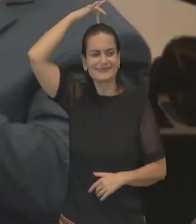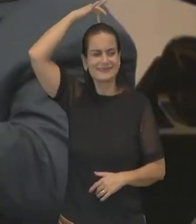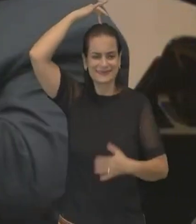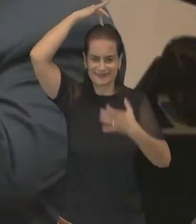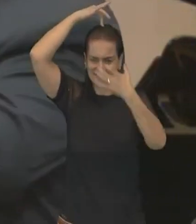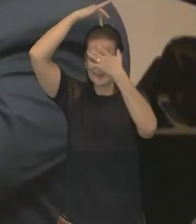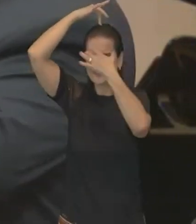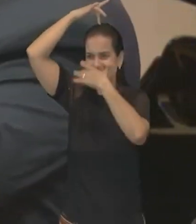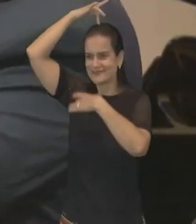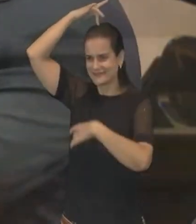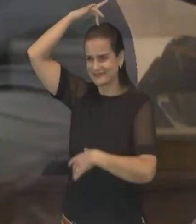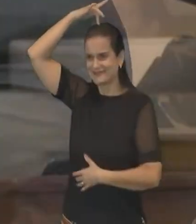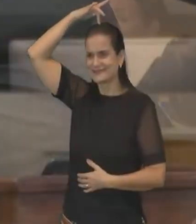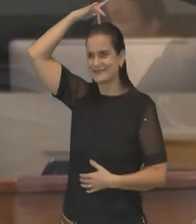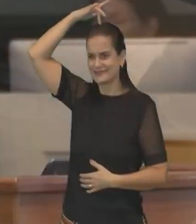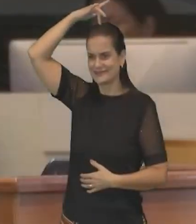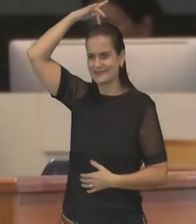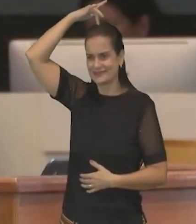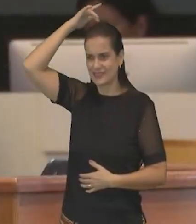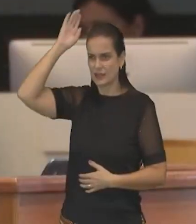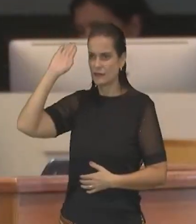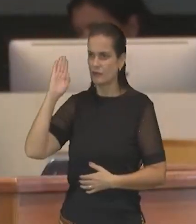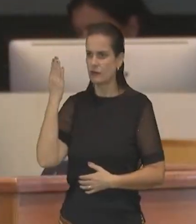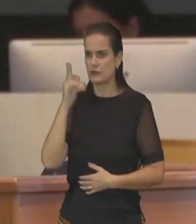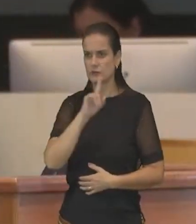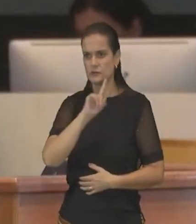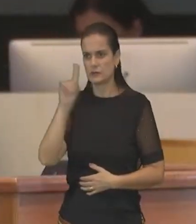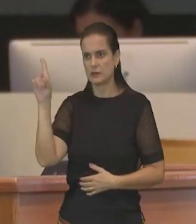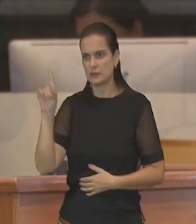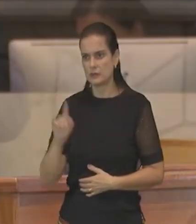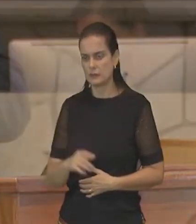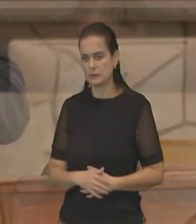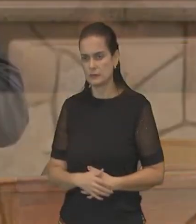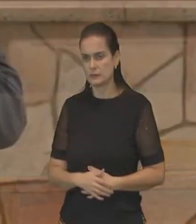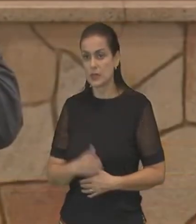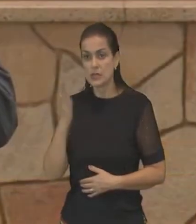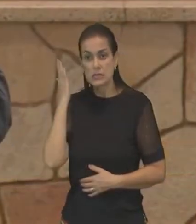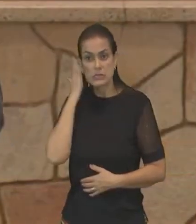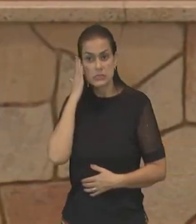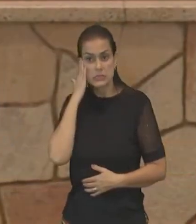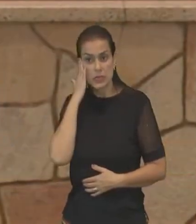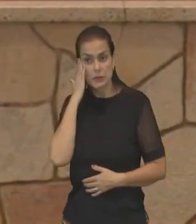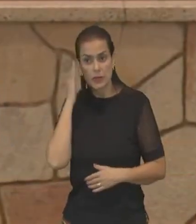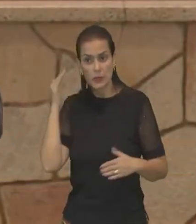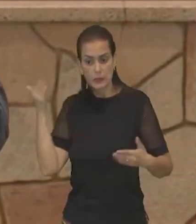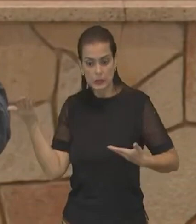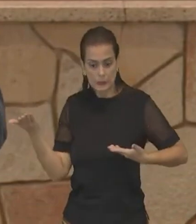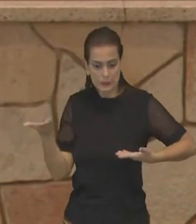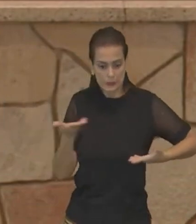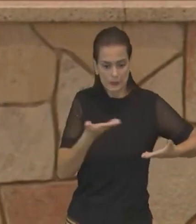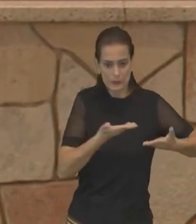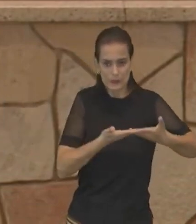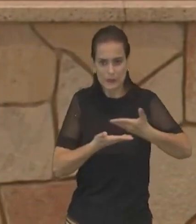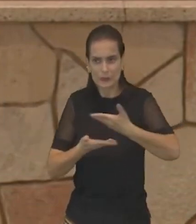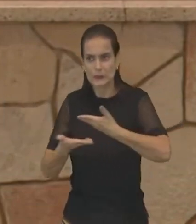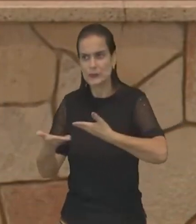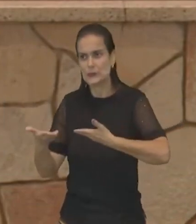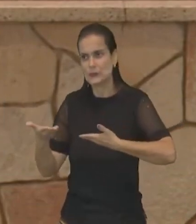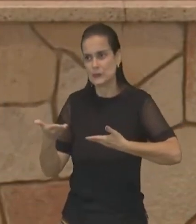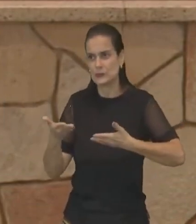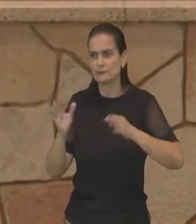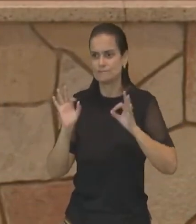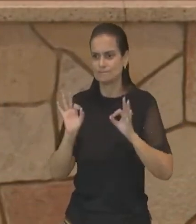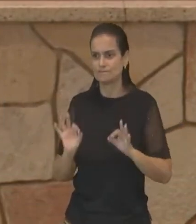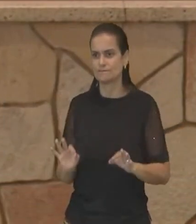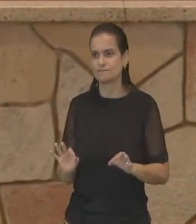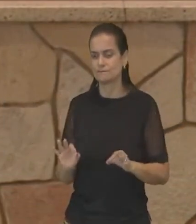porque tem pessoas que vivem assim. Não é isso, é você saber relacionar-se, queridos. E